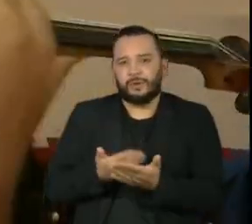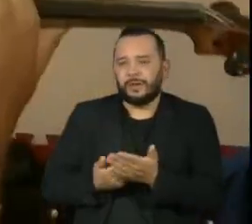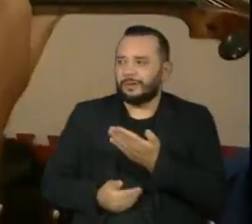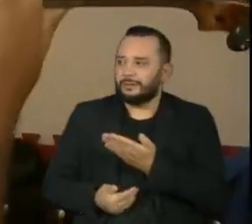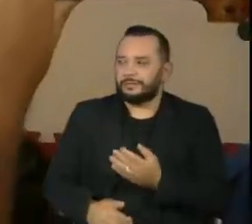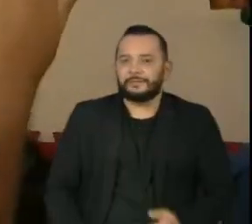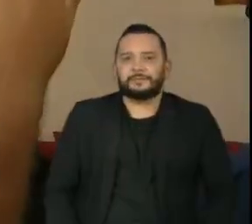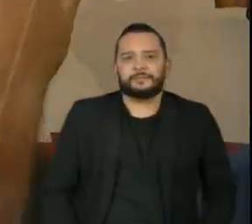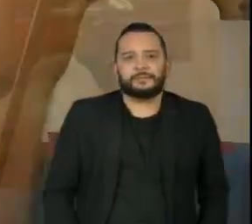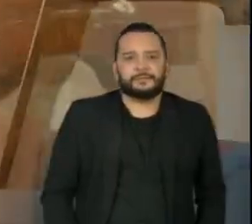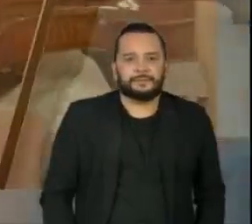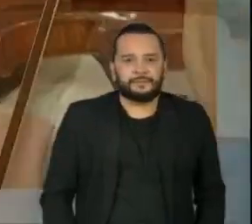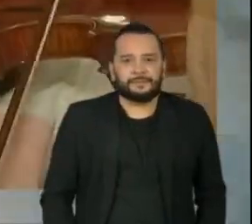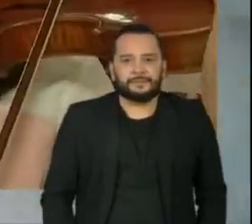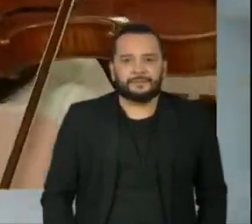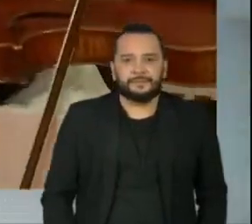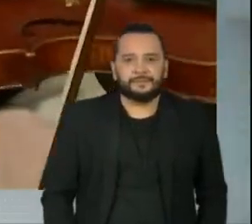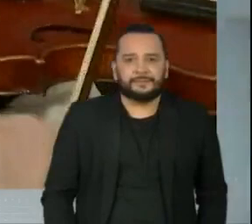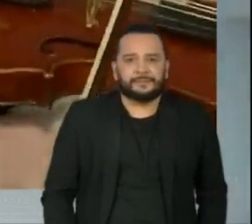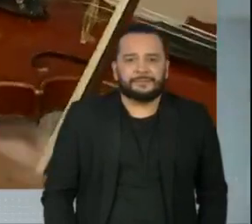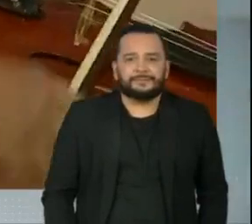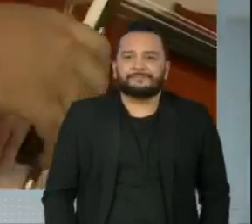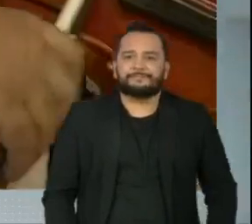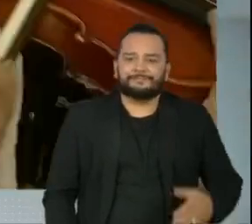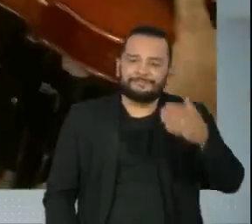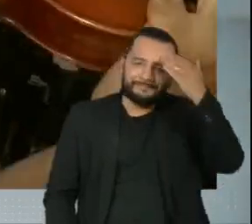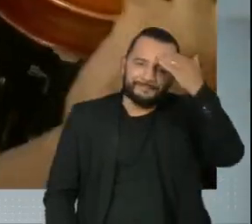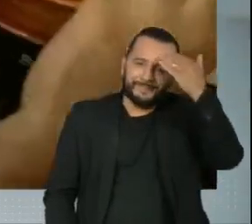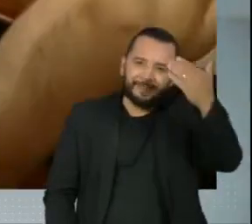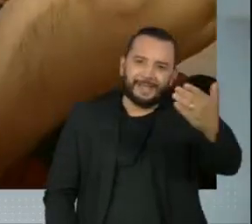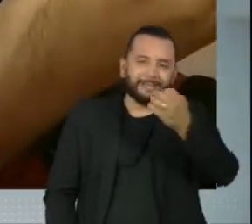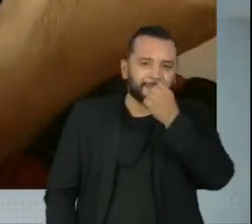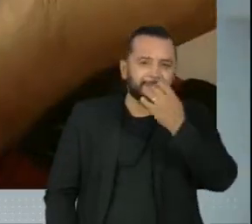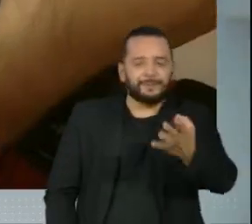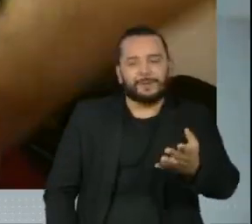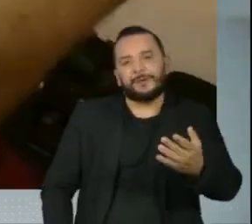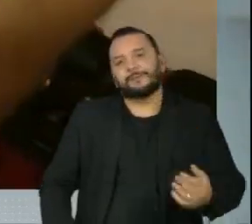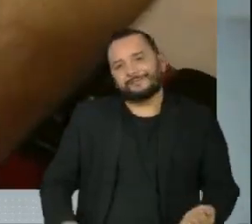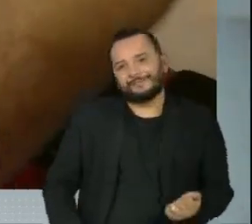Muito bom, obrigada, Maria. Boa tarde para vocês.